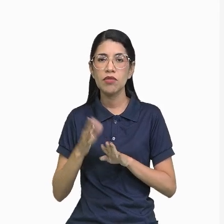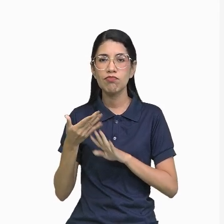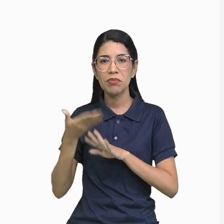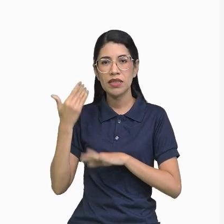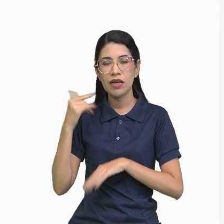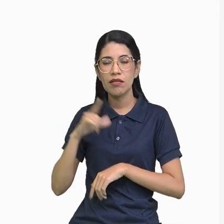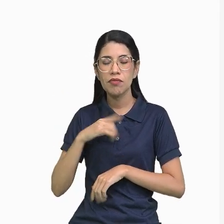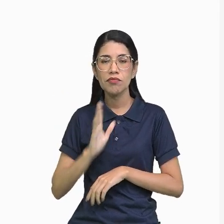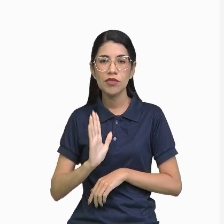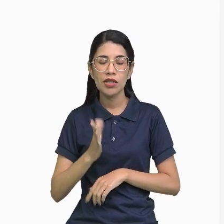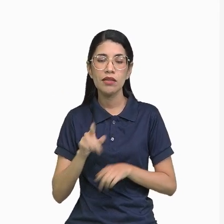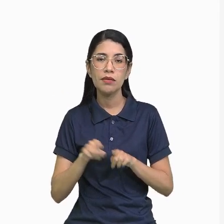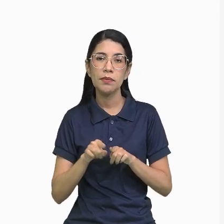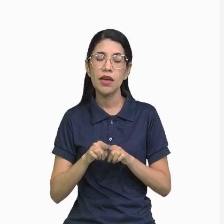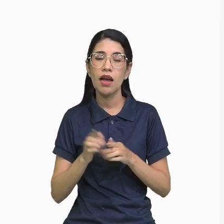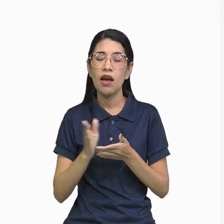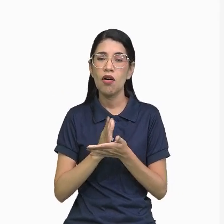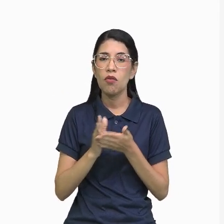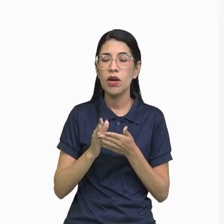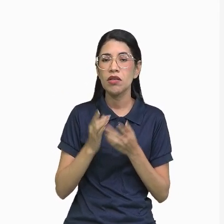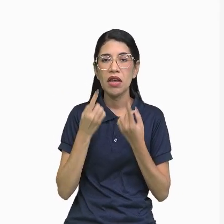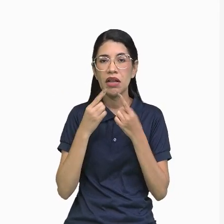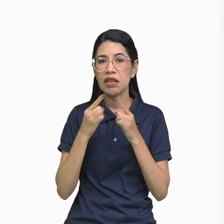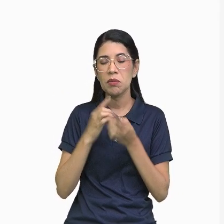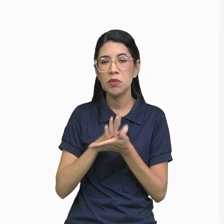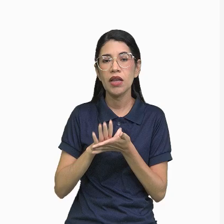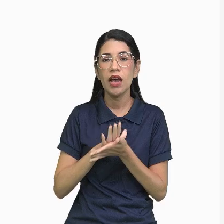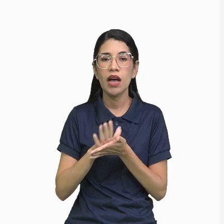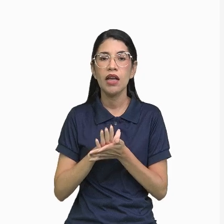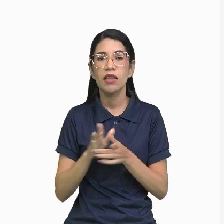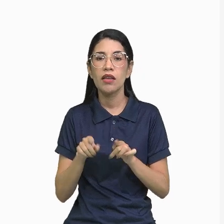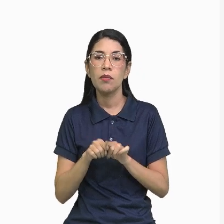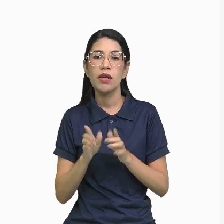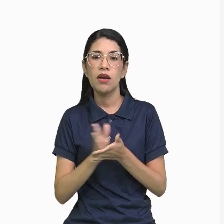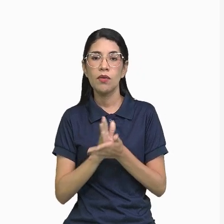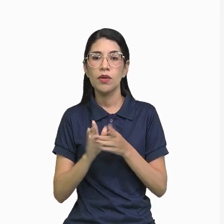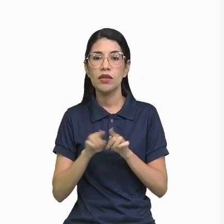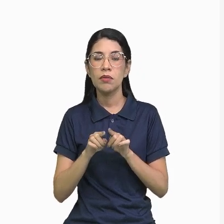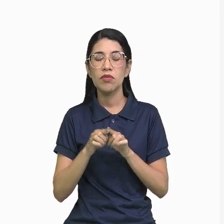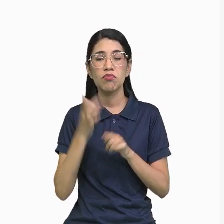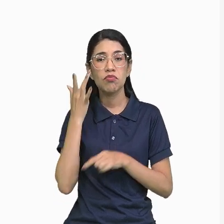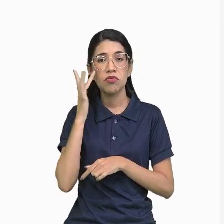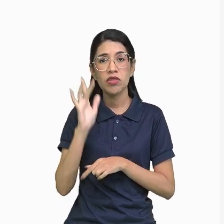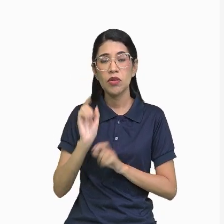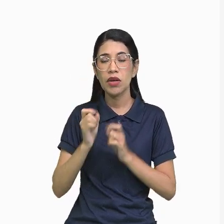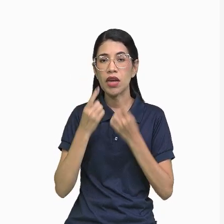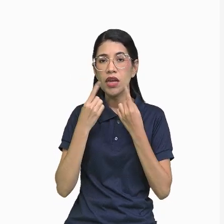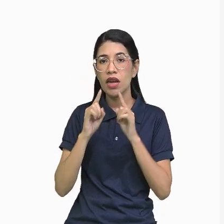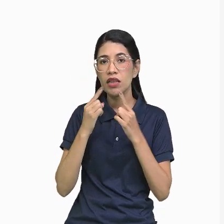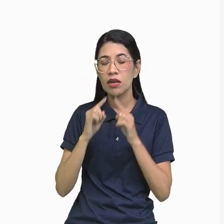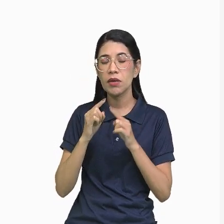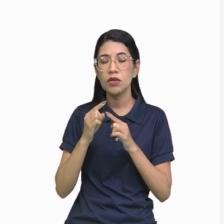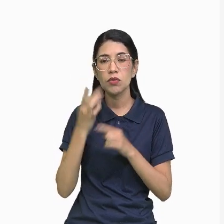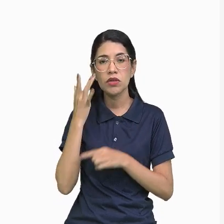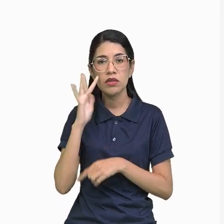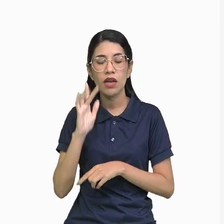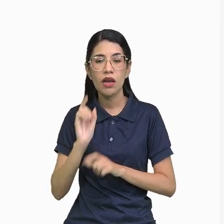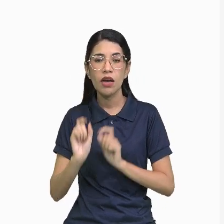existiriam. Poucas se queixam e, ao que eu saiba, nenhuma reclama por não saber a